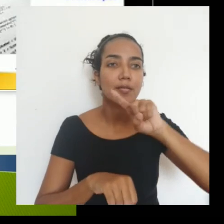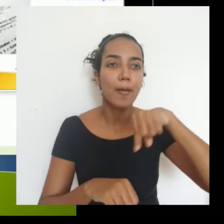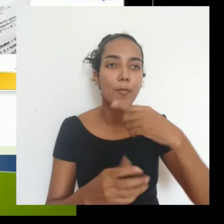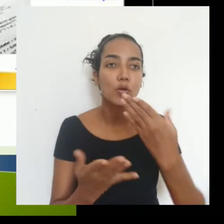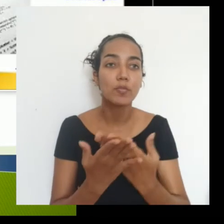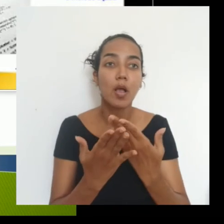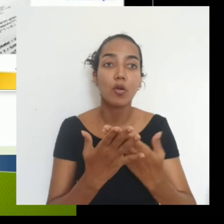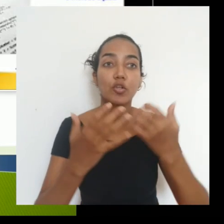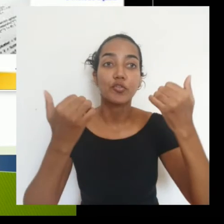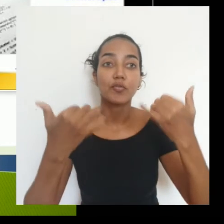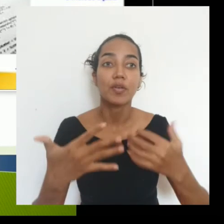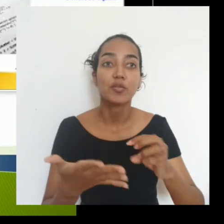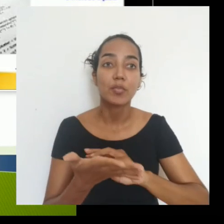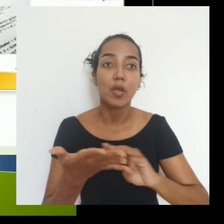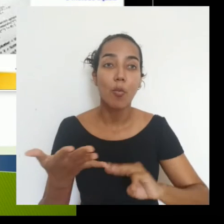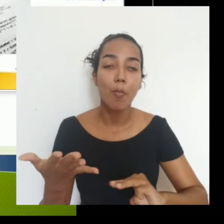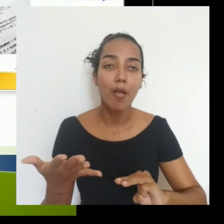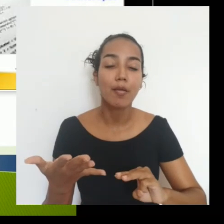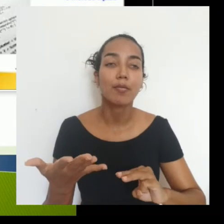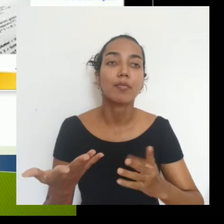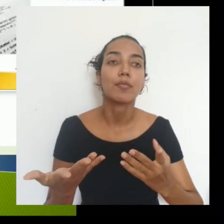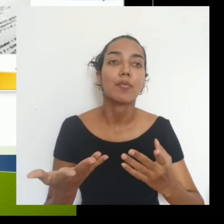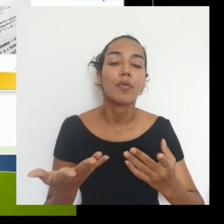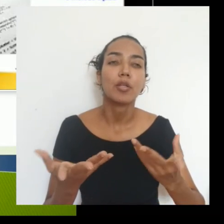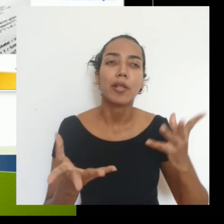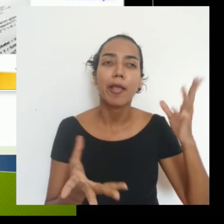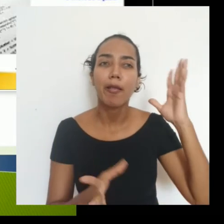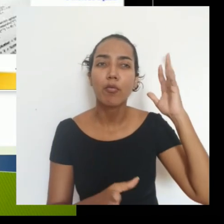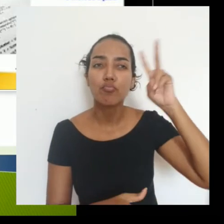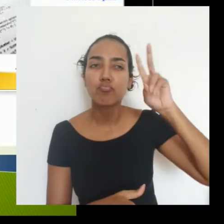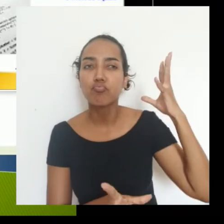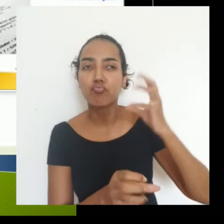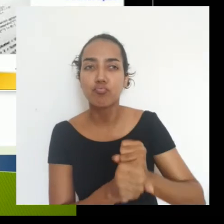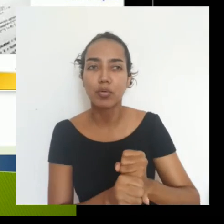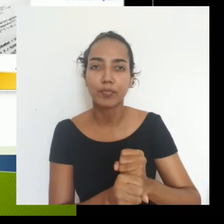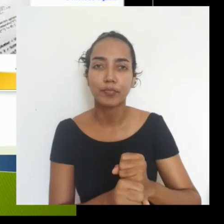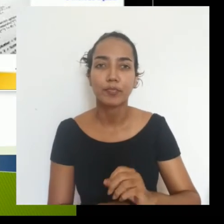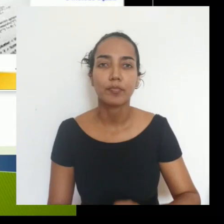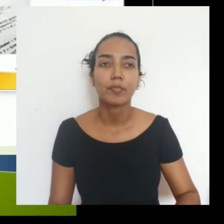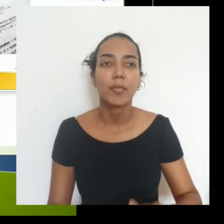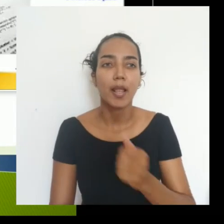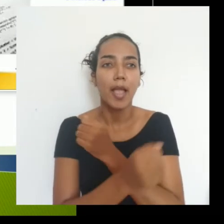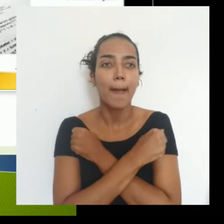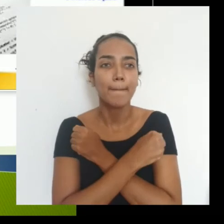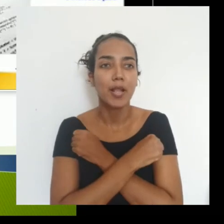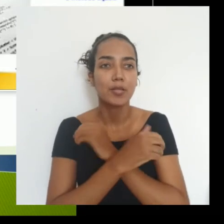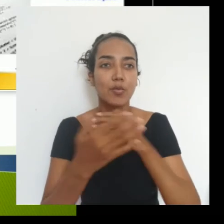equals e fazer um hands-on, fazer uma prática, uma demonstração. Abraço, até mais!